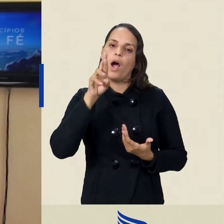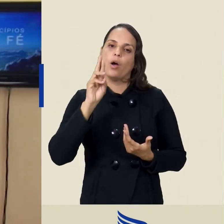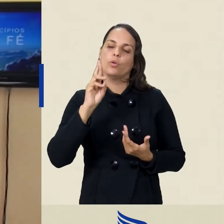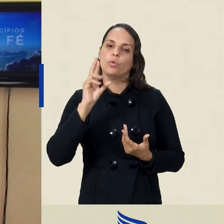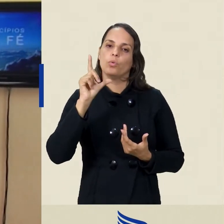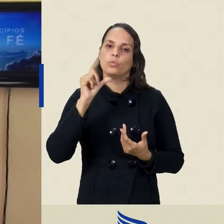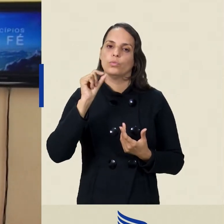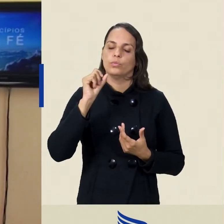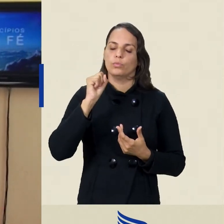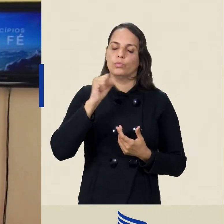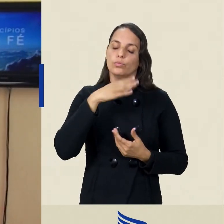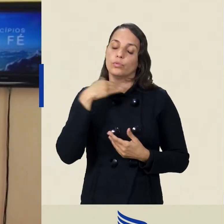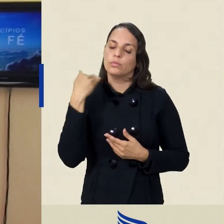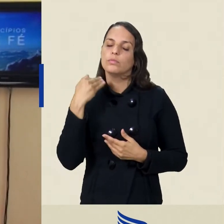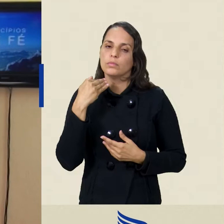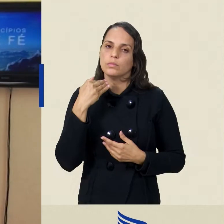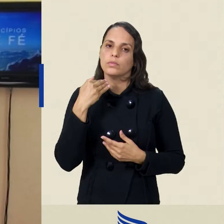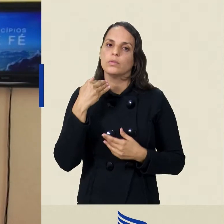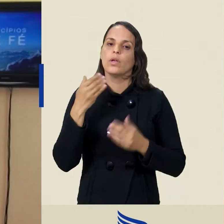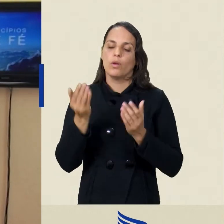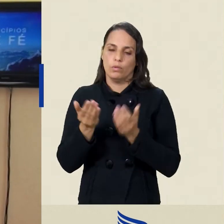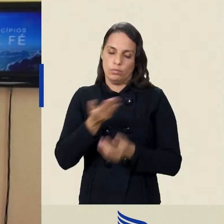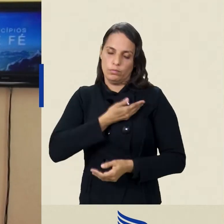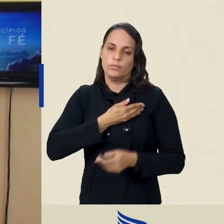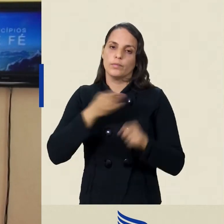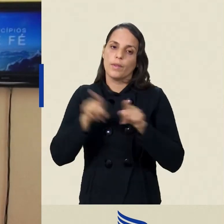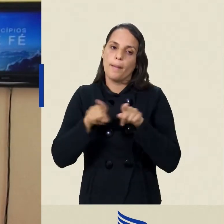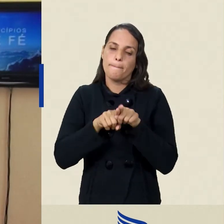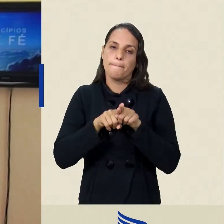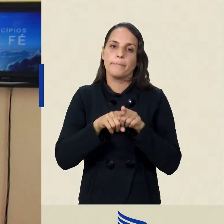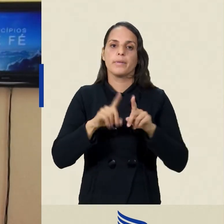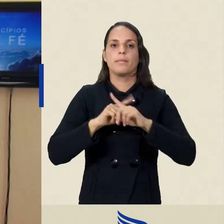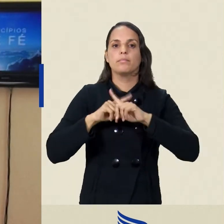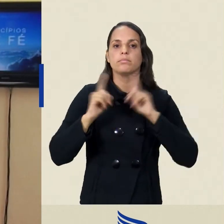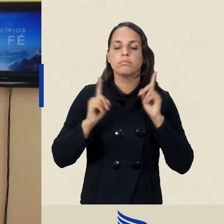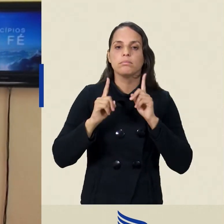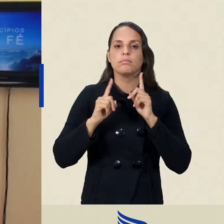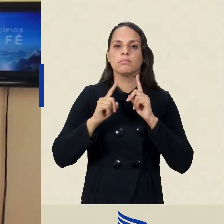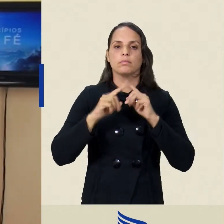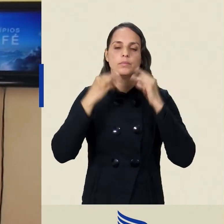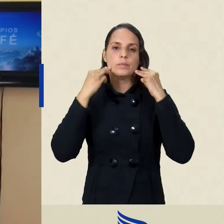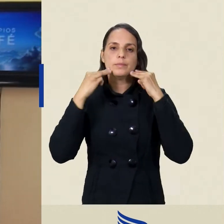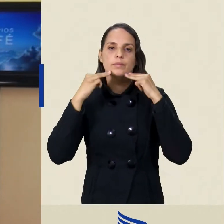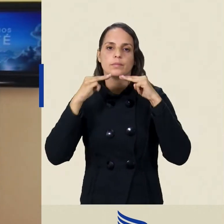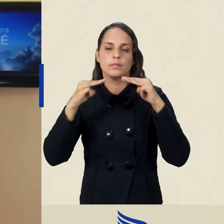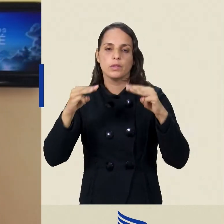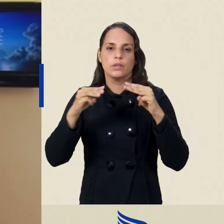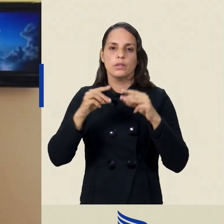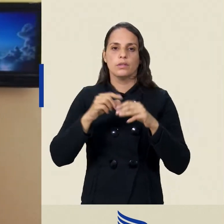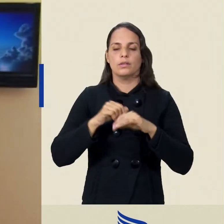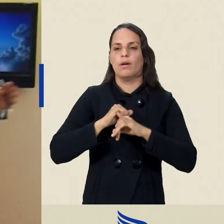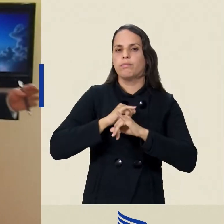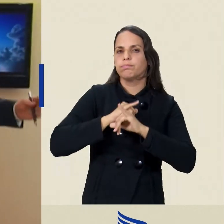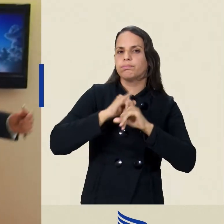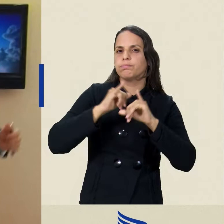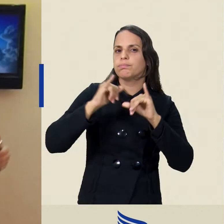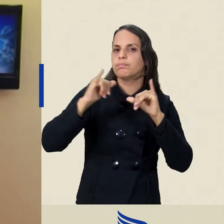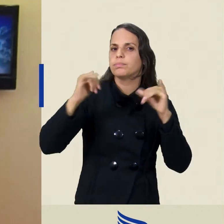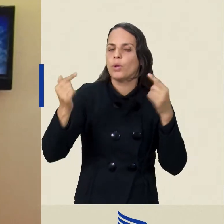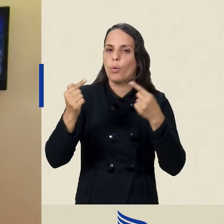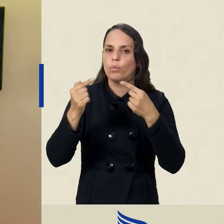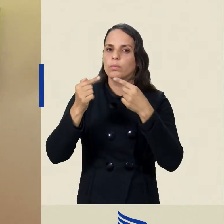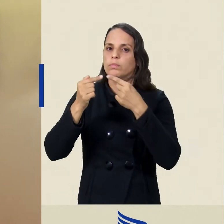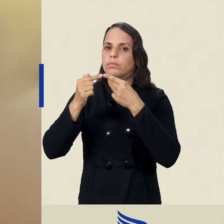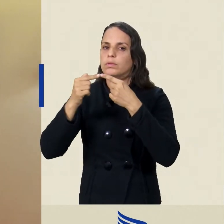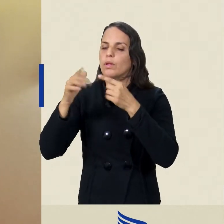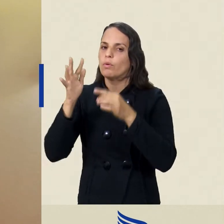fosse silenciada pela morte, esta mensagem teria uma crescente aplicação à medida que se aproximava o fim de todas as